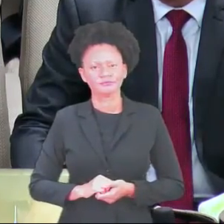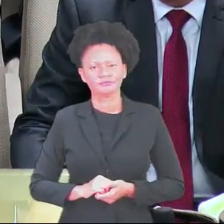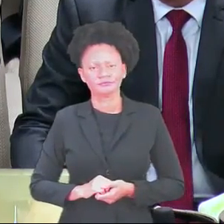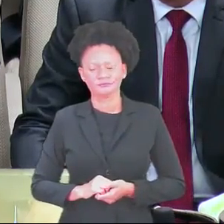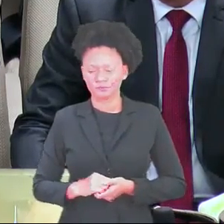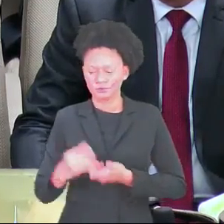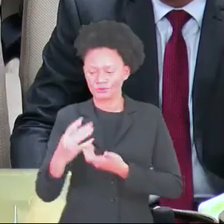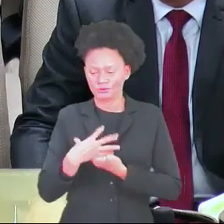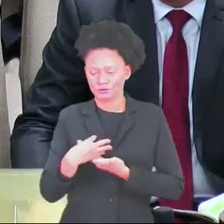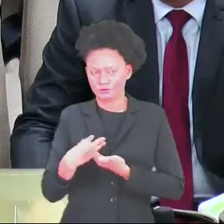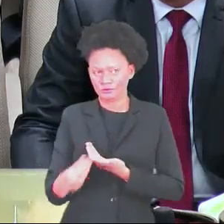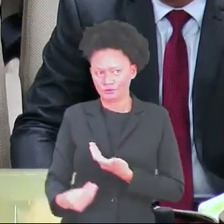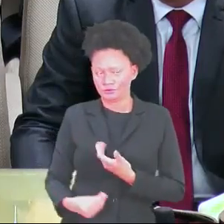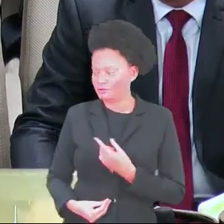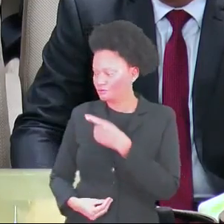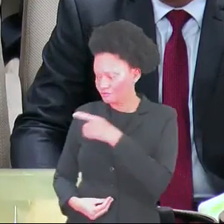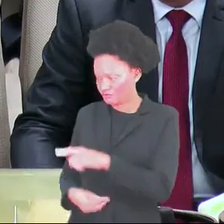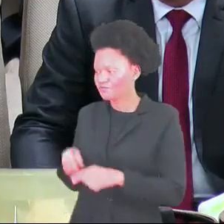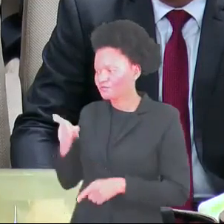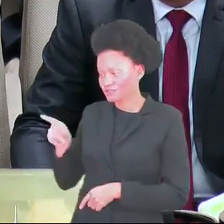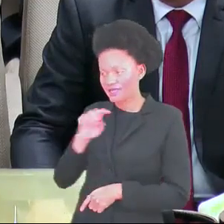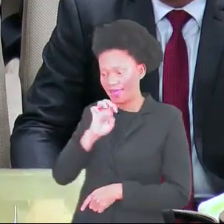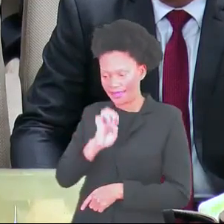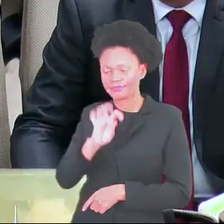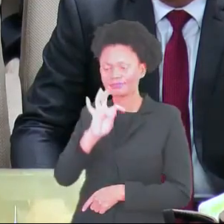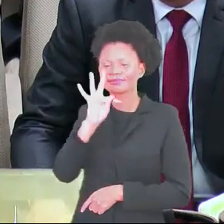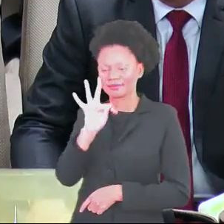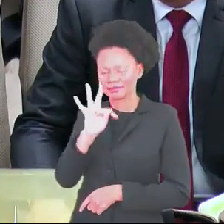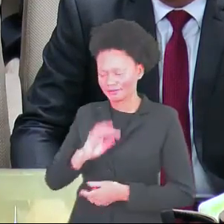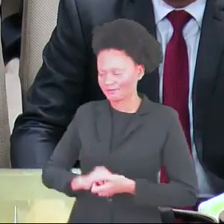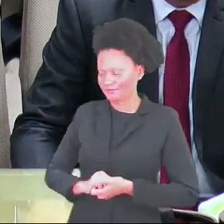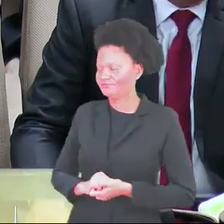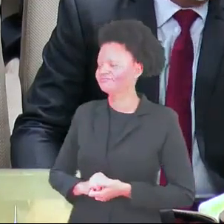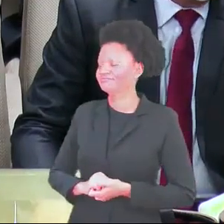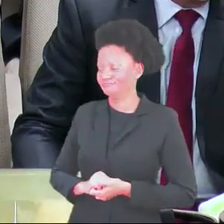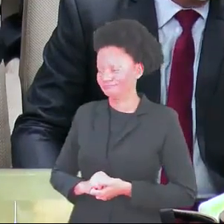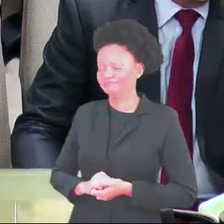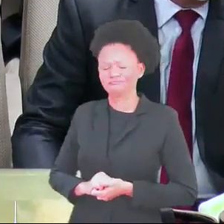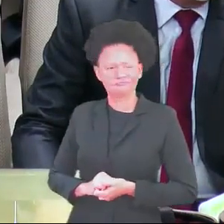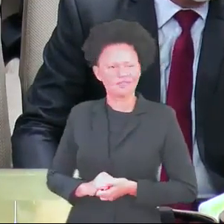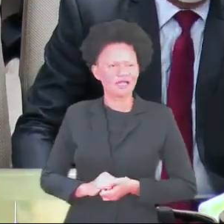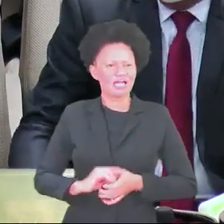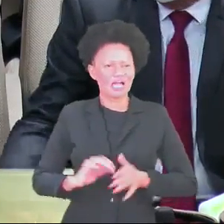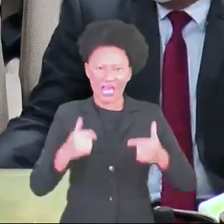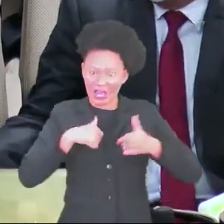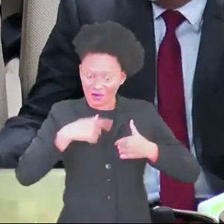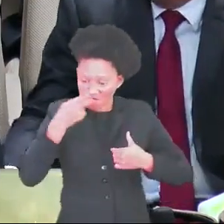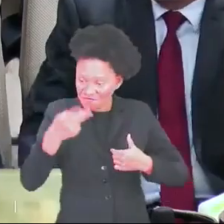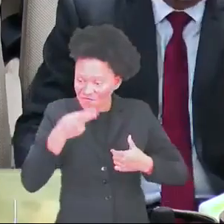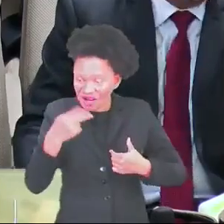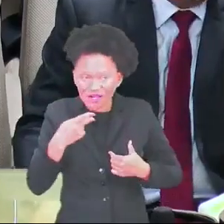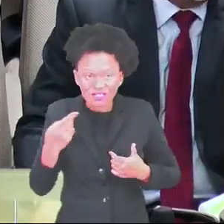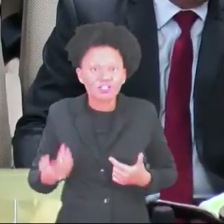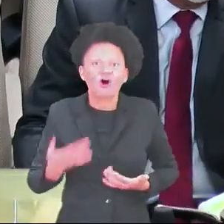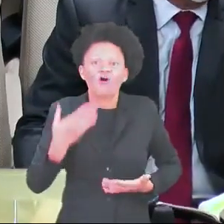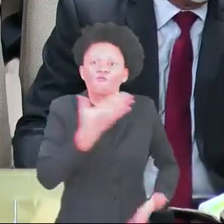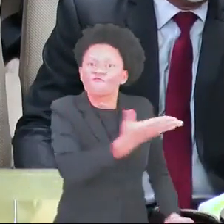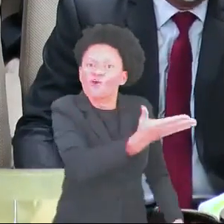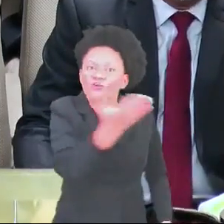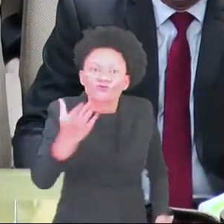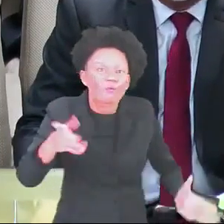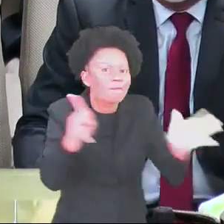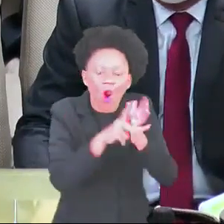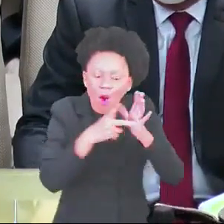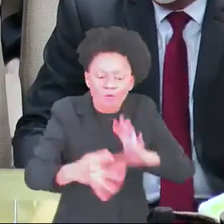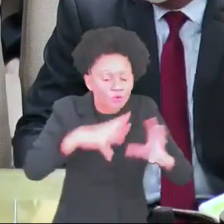Diga para o seu, meu irmão, acho que você é extraterrestre, diga para ele. Não é o que estou dizendo, Jesus diz assim, vós não